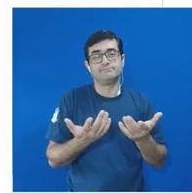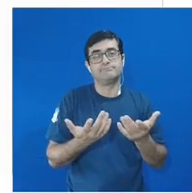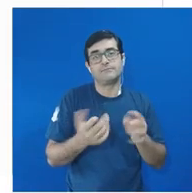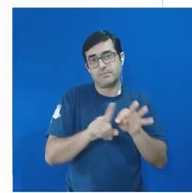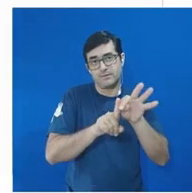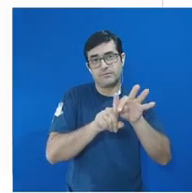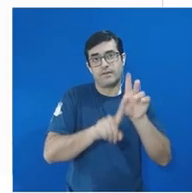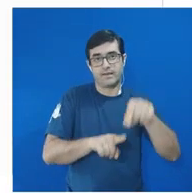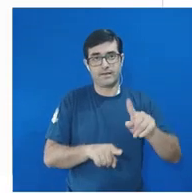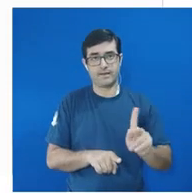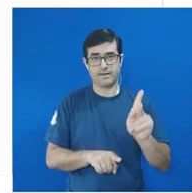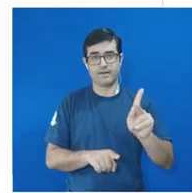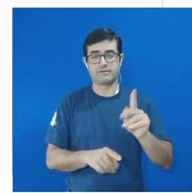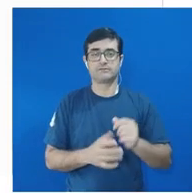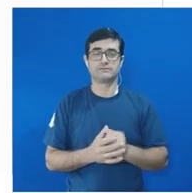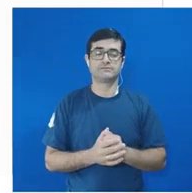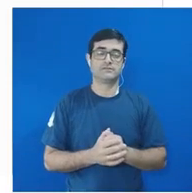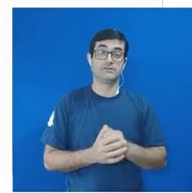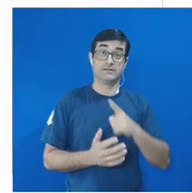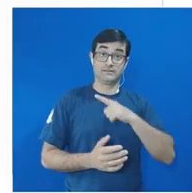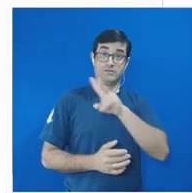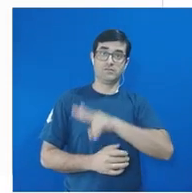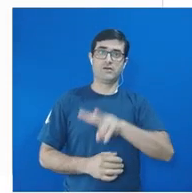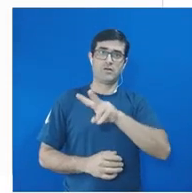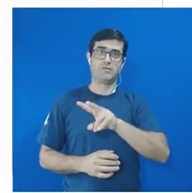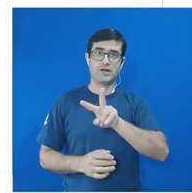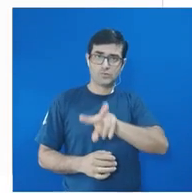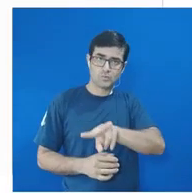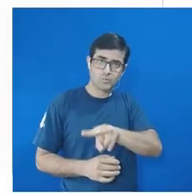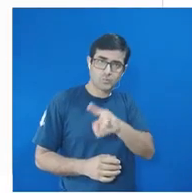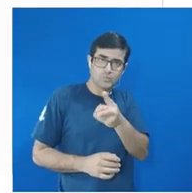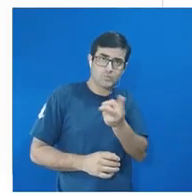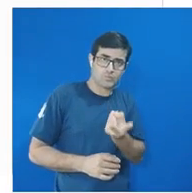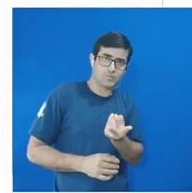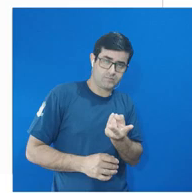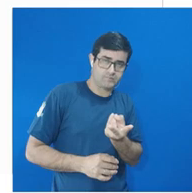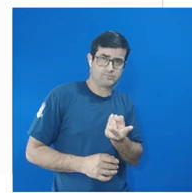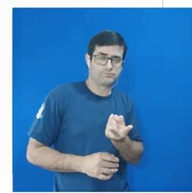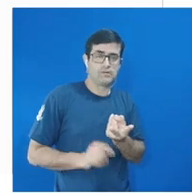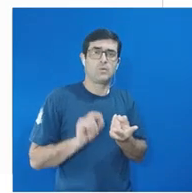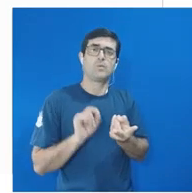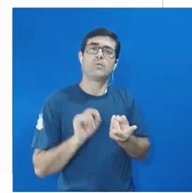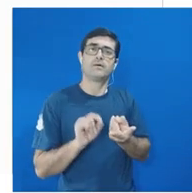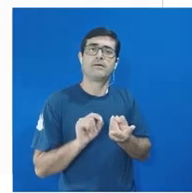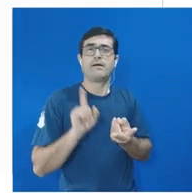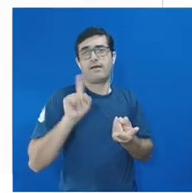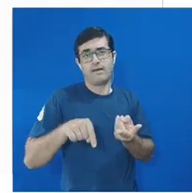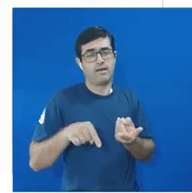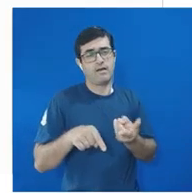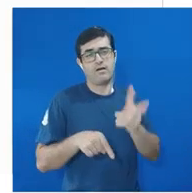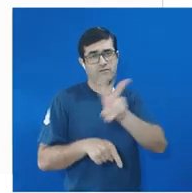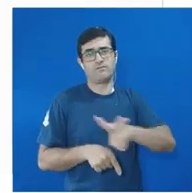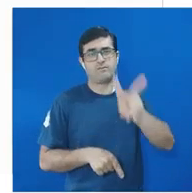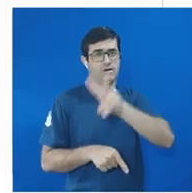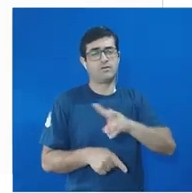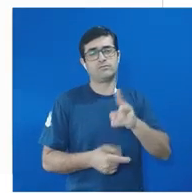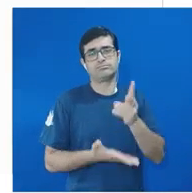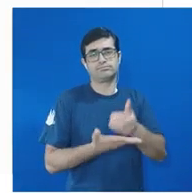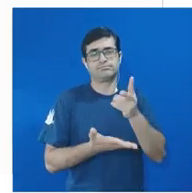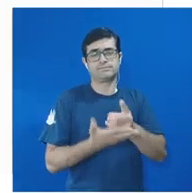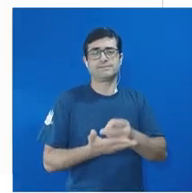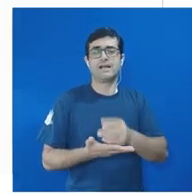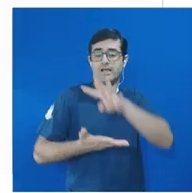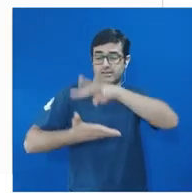em Kelvin, o que vai acontecer? Ele vai assumir um valor. Mas se eu fizer a conversão da unidade, vocês vão ver que o